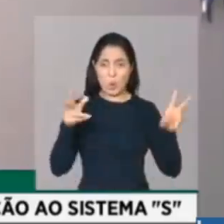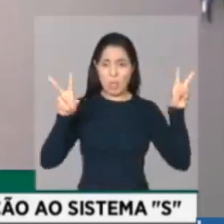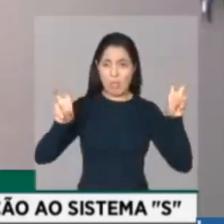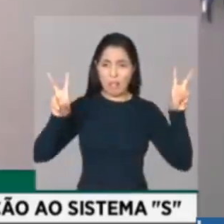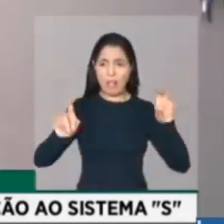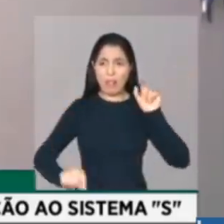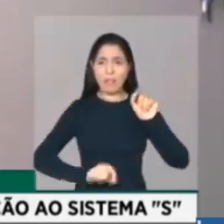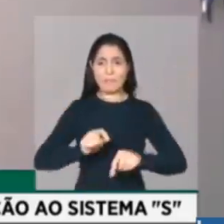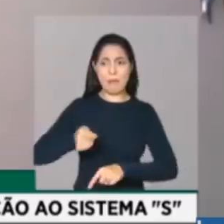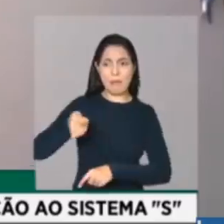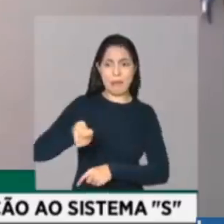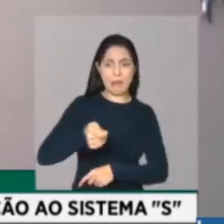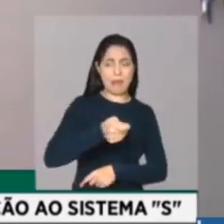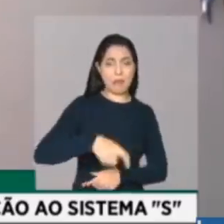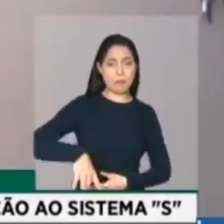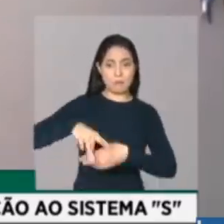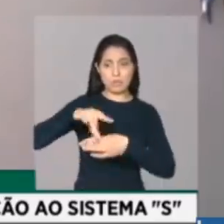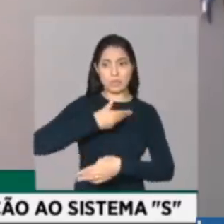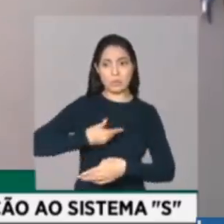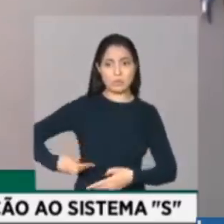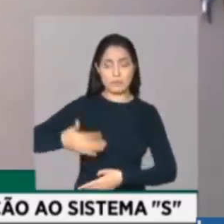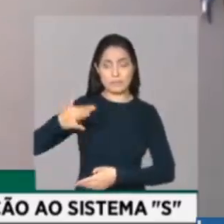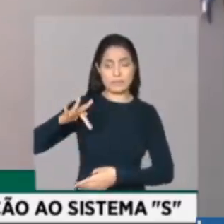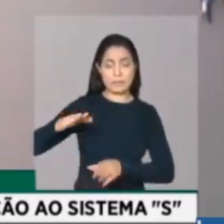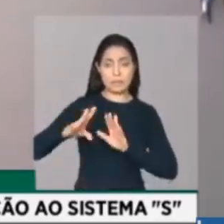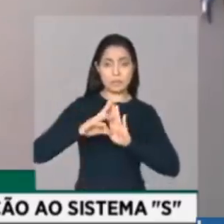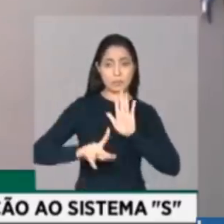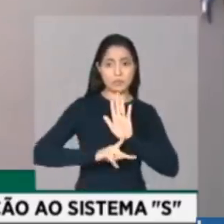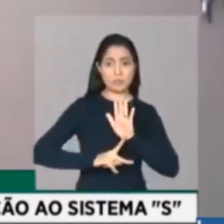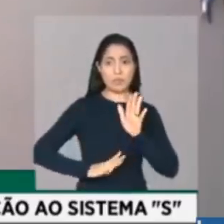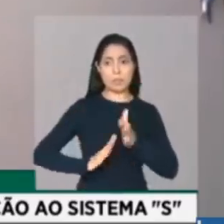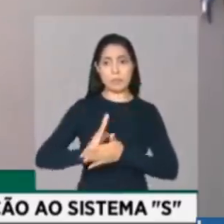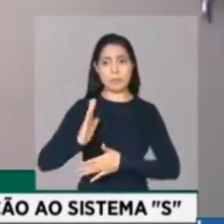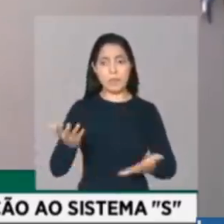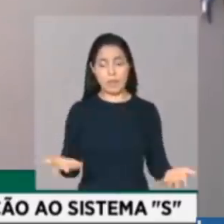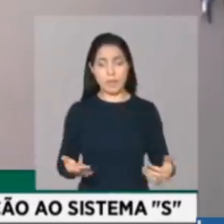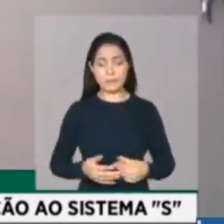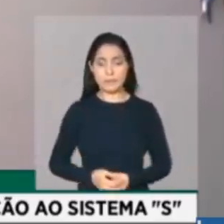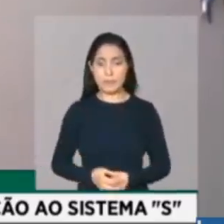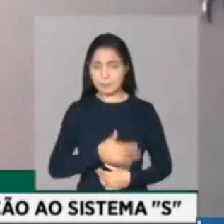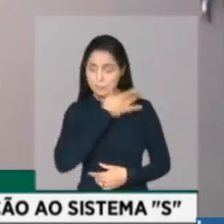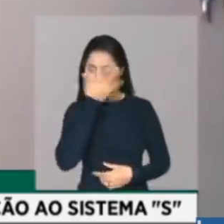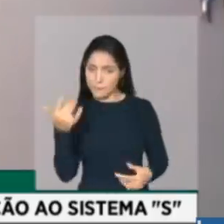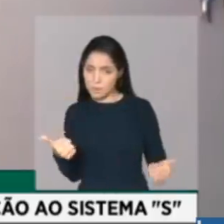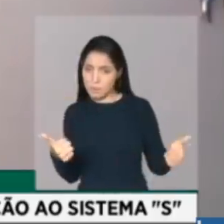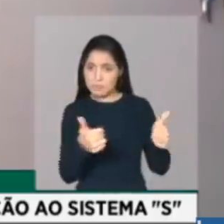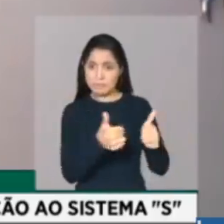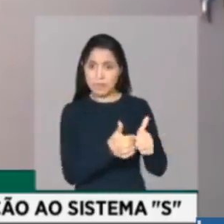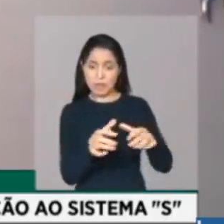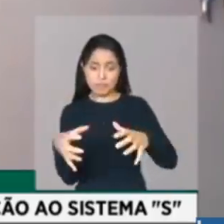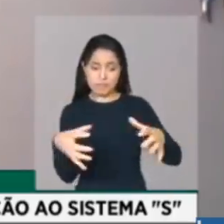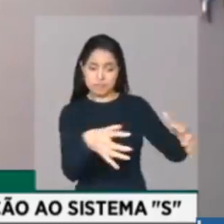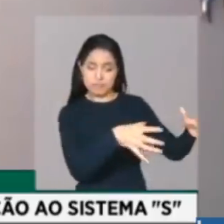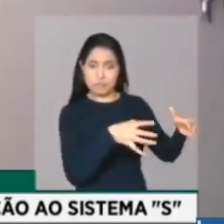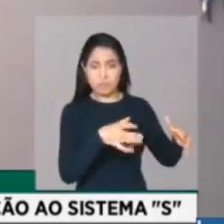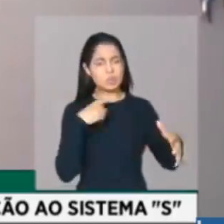forçar a barra para aprovar o texto original da medida provisória, né, com os novos parlamentares próximos, né, que a gente sabe muito bem